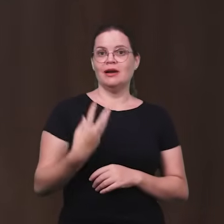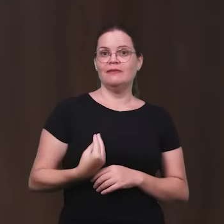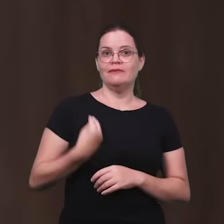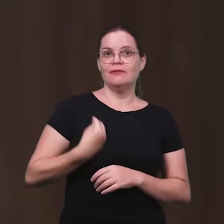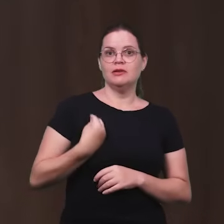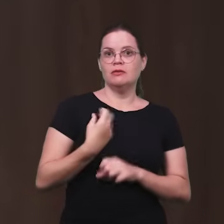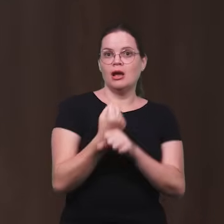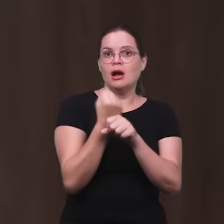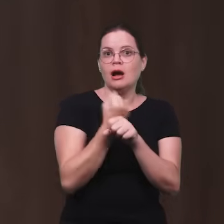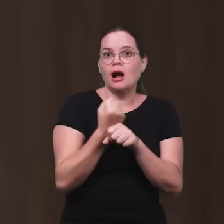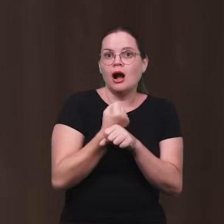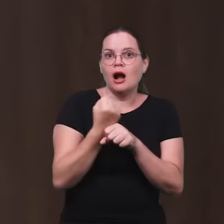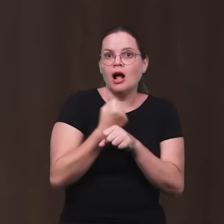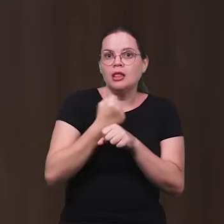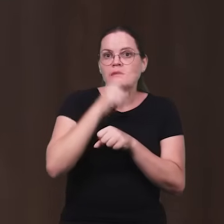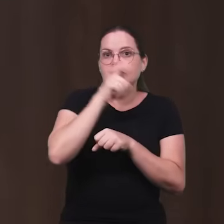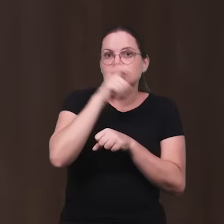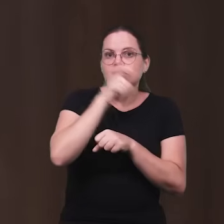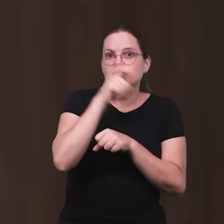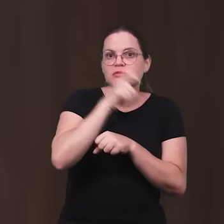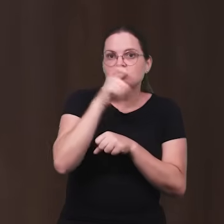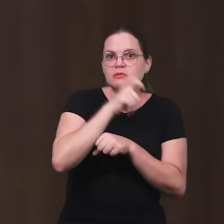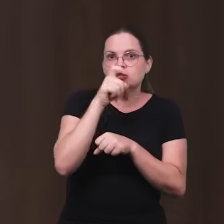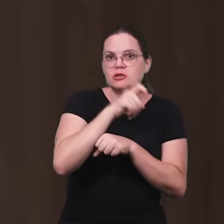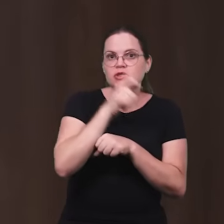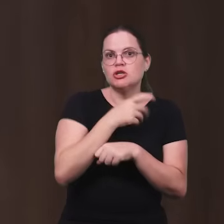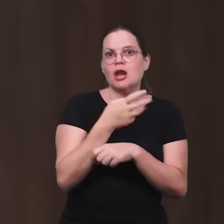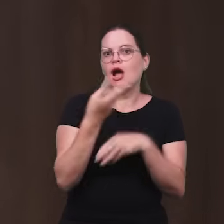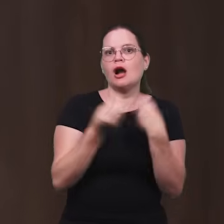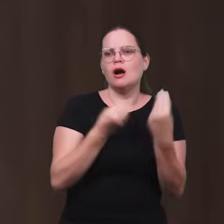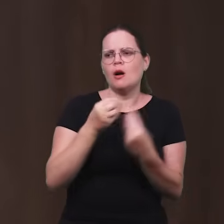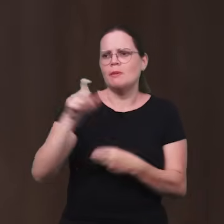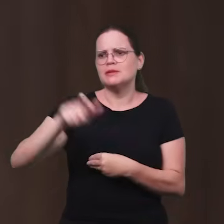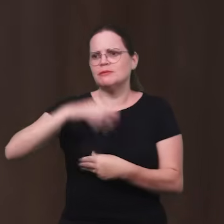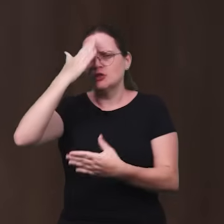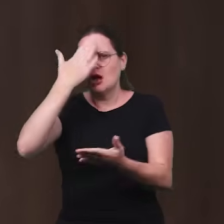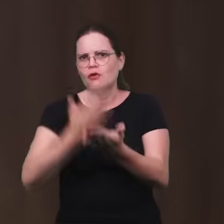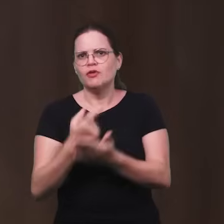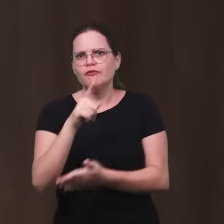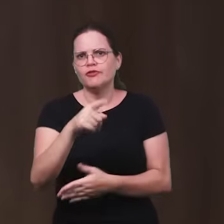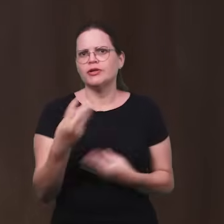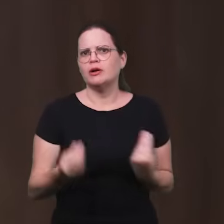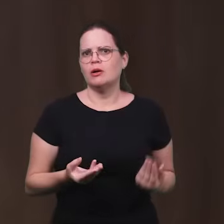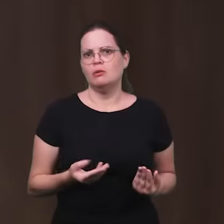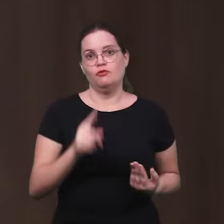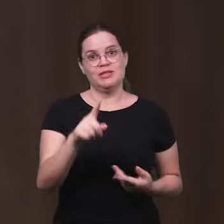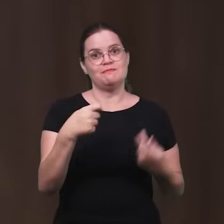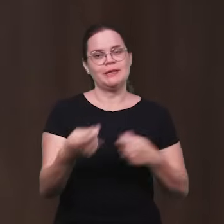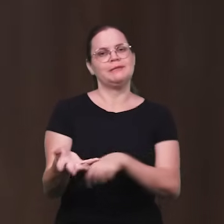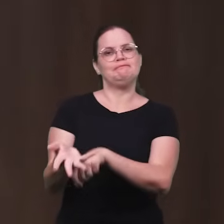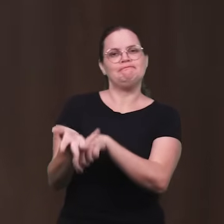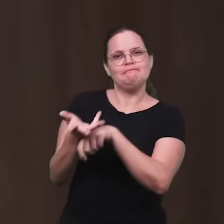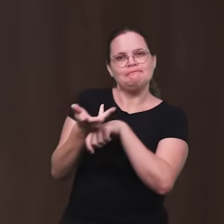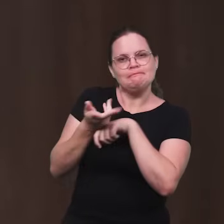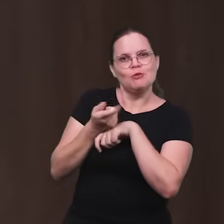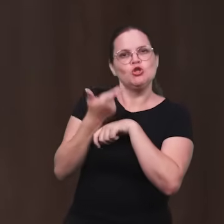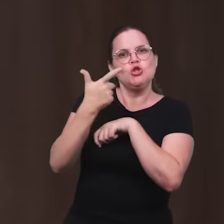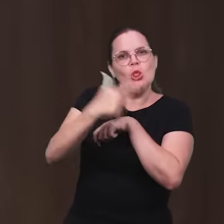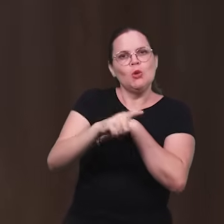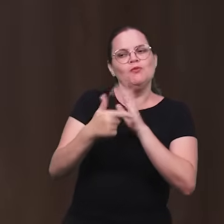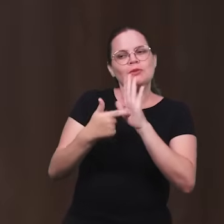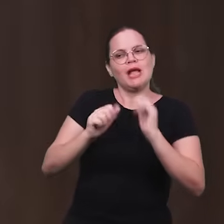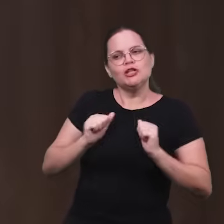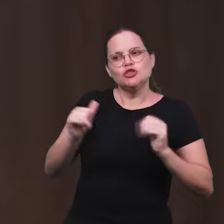lábios enganosos. Você vai ter que conquistar a confiança novamente. Esse entendimento e buscar isso